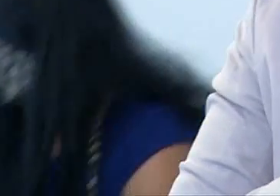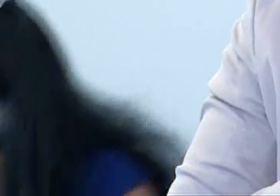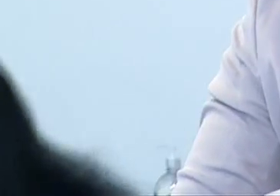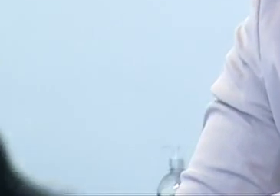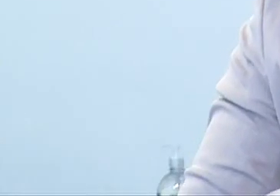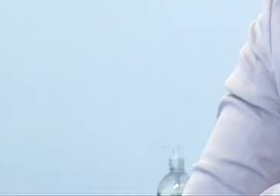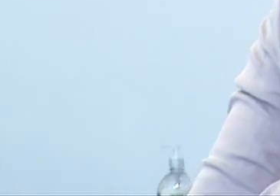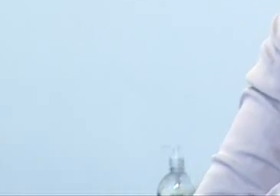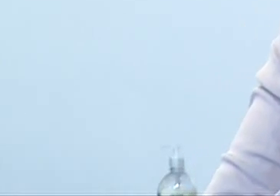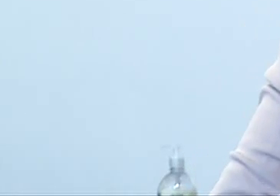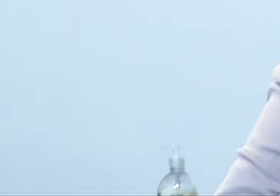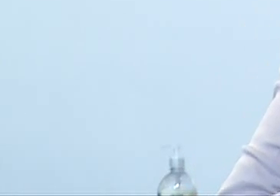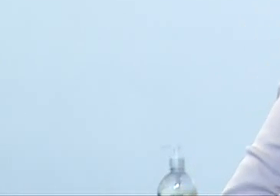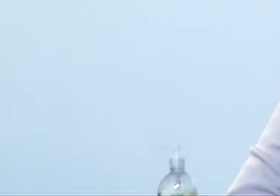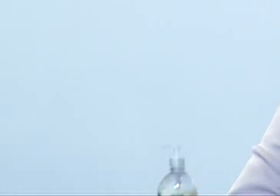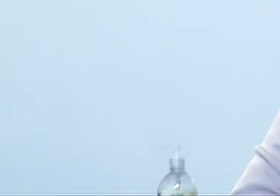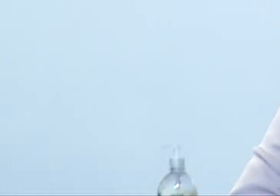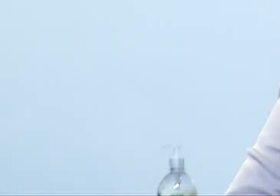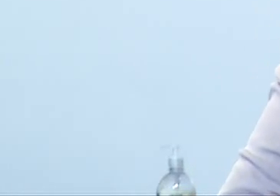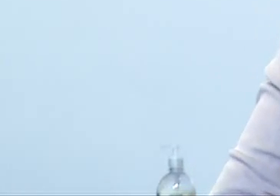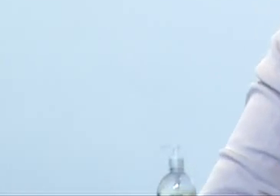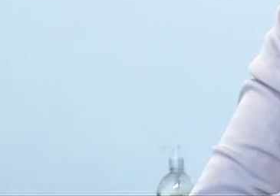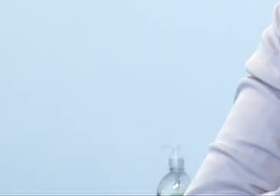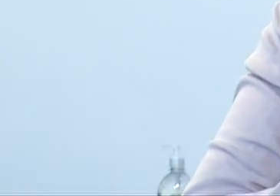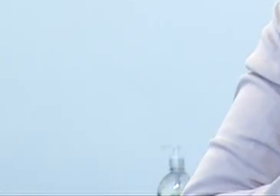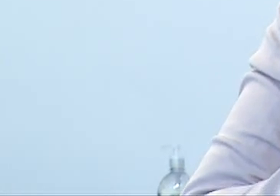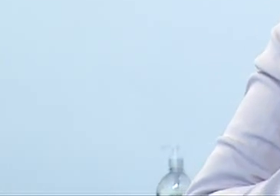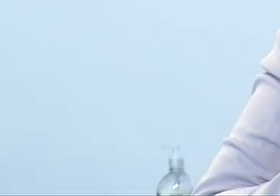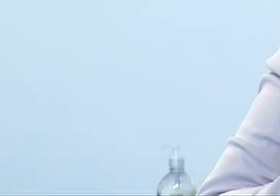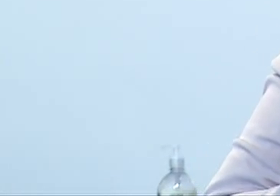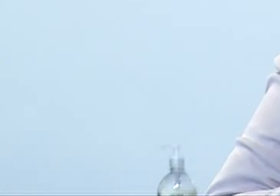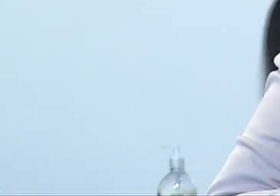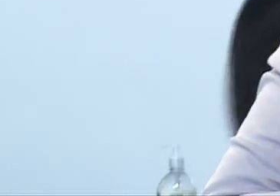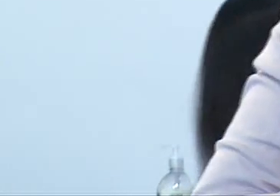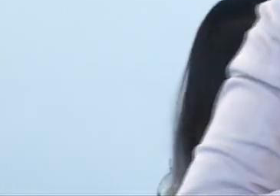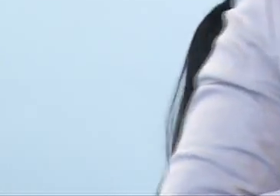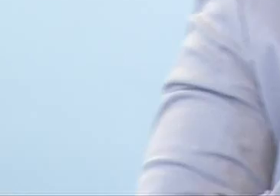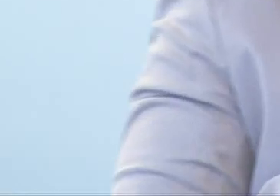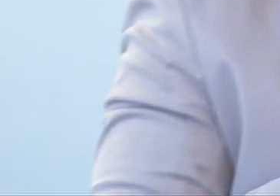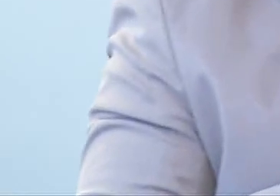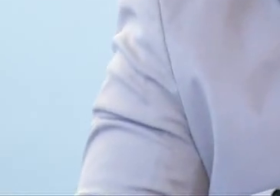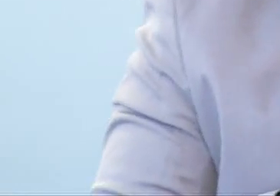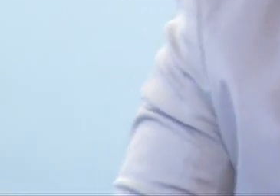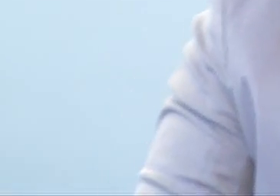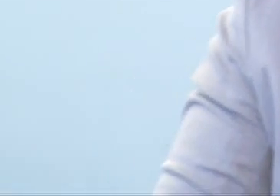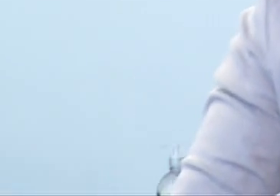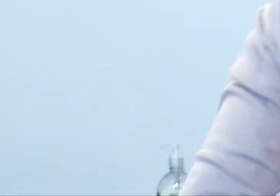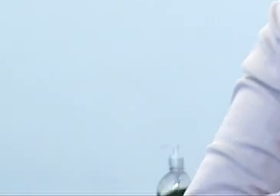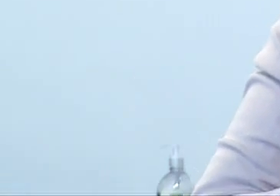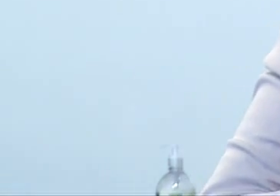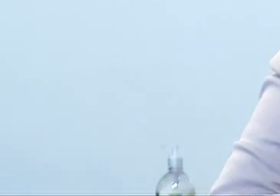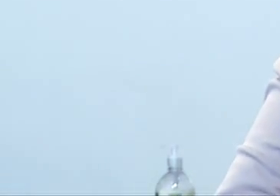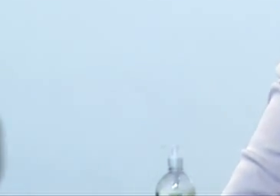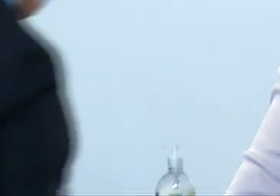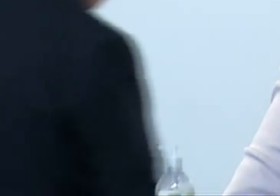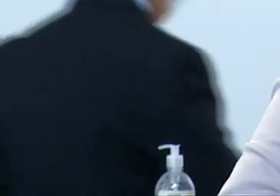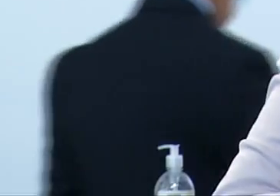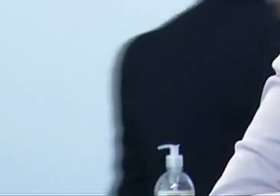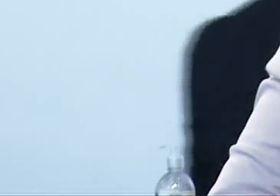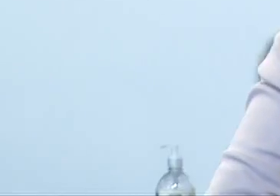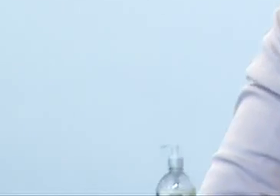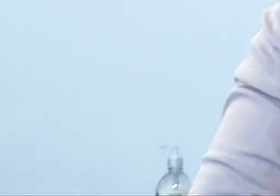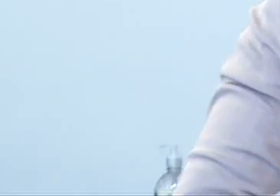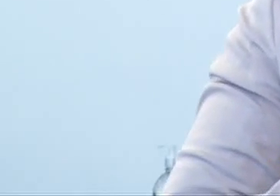em outra cidade, a cidade nossa deixando de arrecadar. Então, o sorocabano está perdendo de gerar emprego. E quem está sofrendo